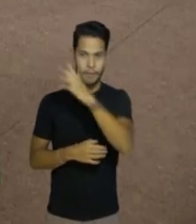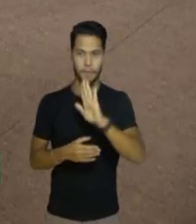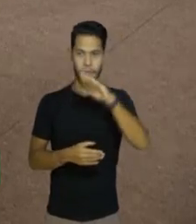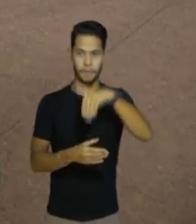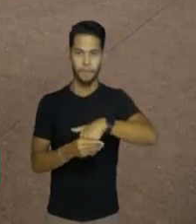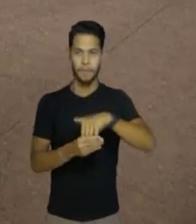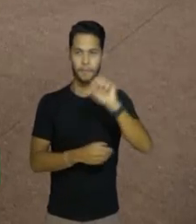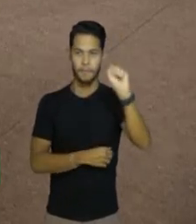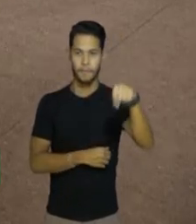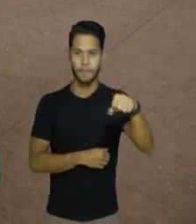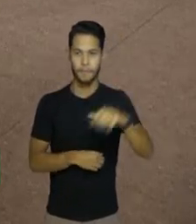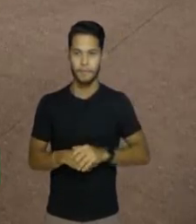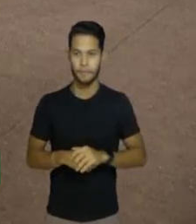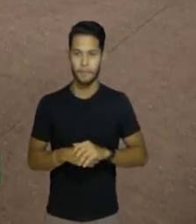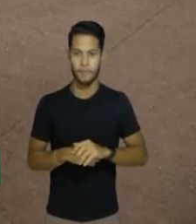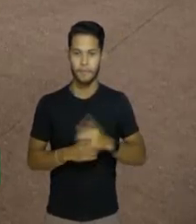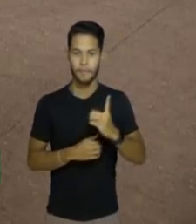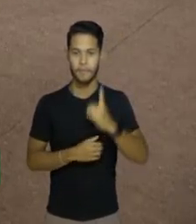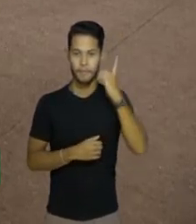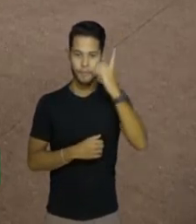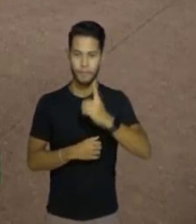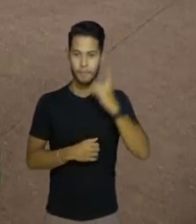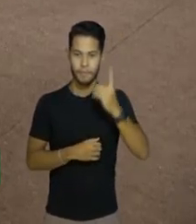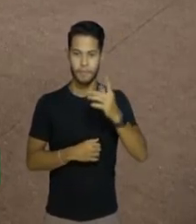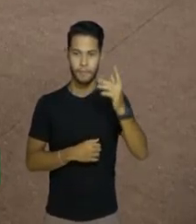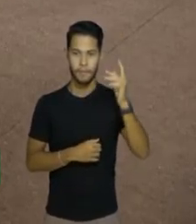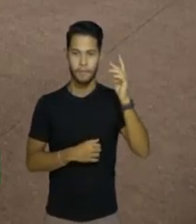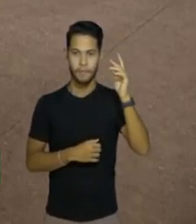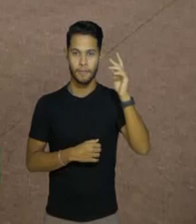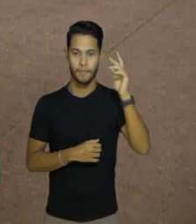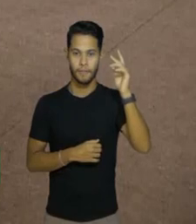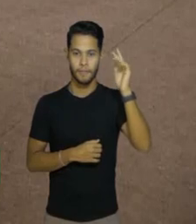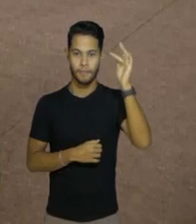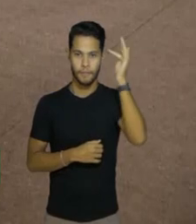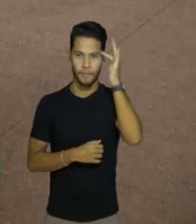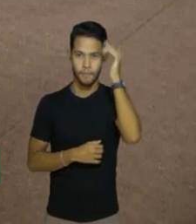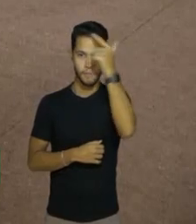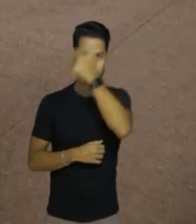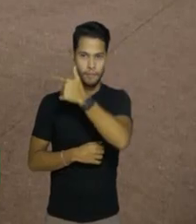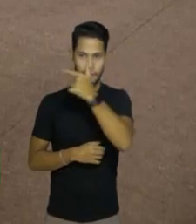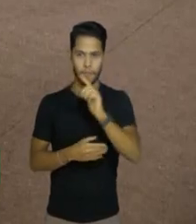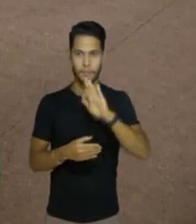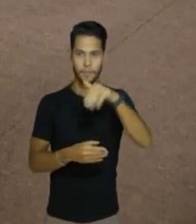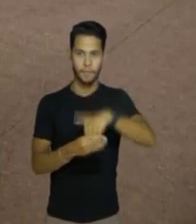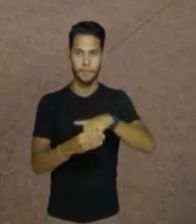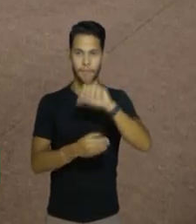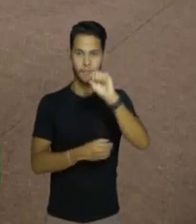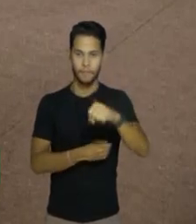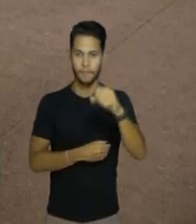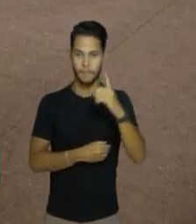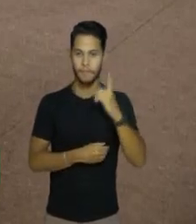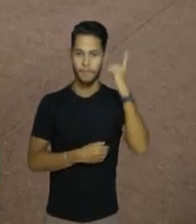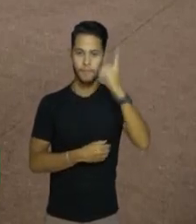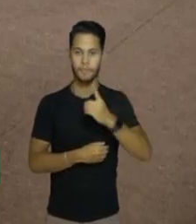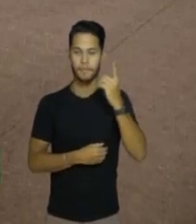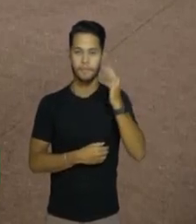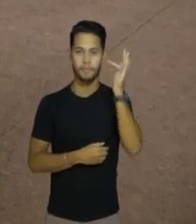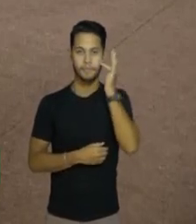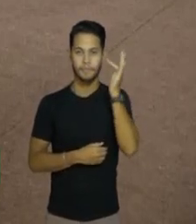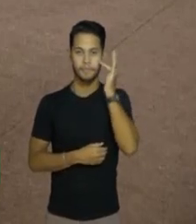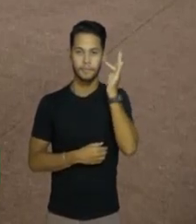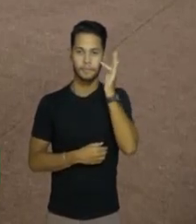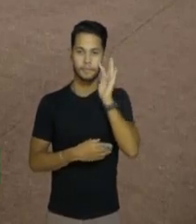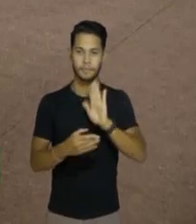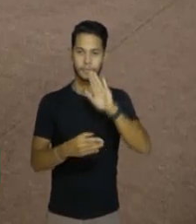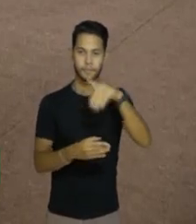vota deputado Fabiano da Luz? Deputado Fabiano da Luz vota sim. Como vota deputado Fernando Krelink? Deputado Fernando